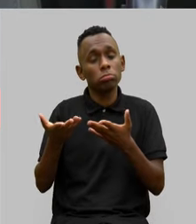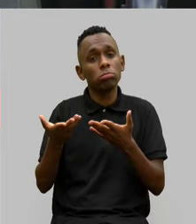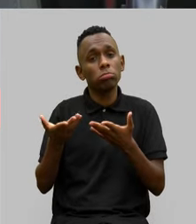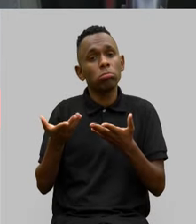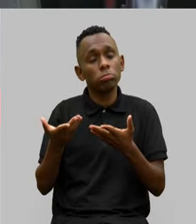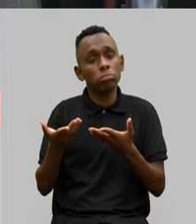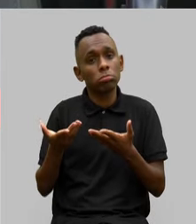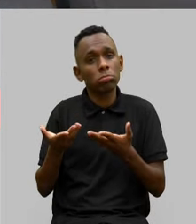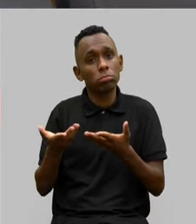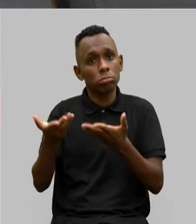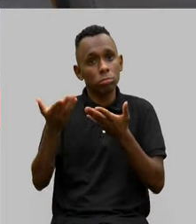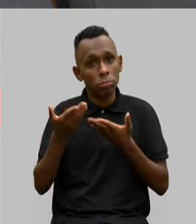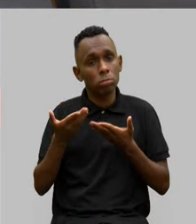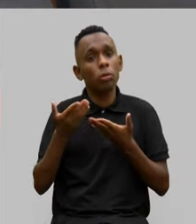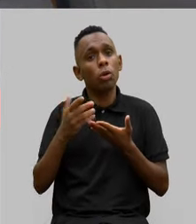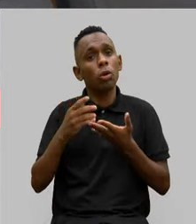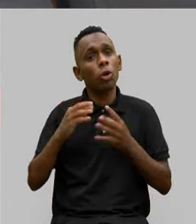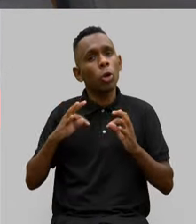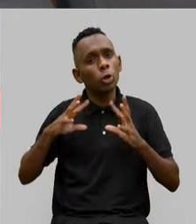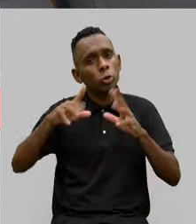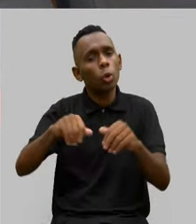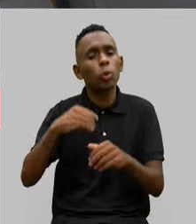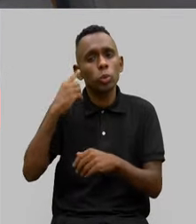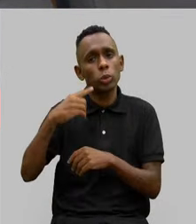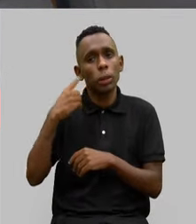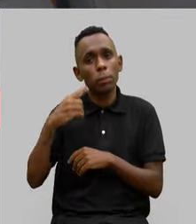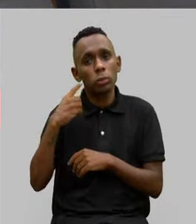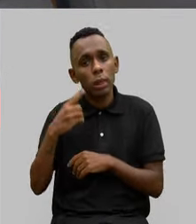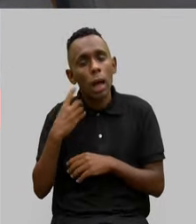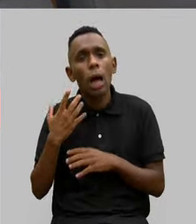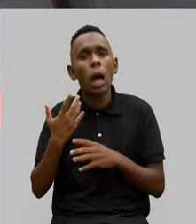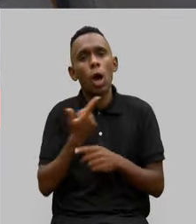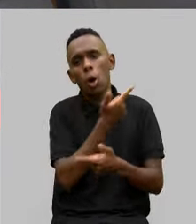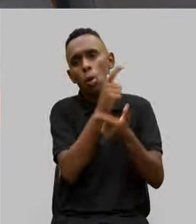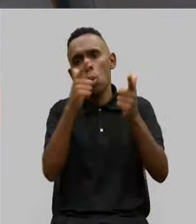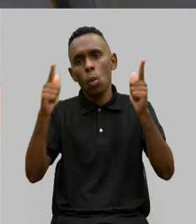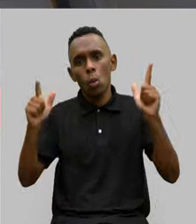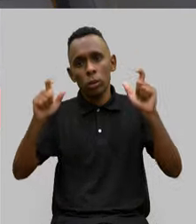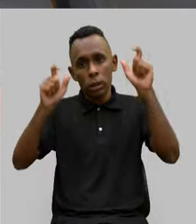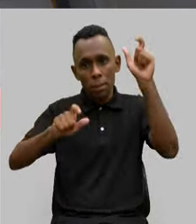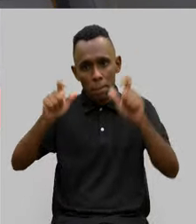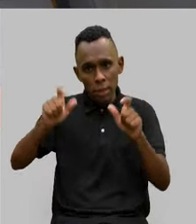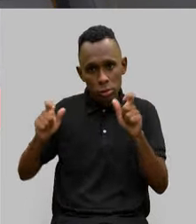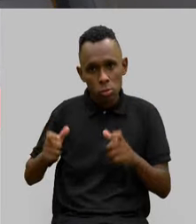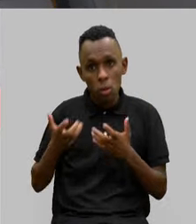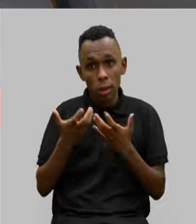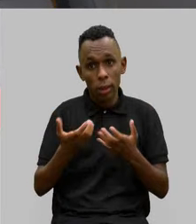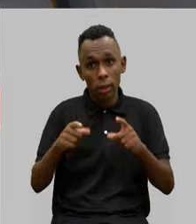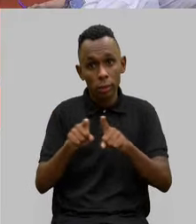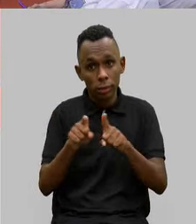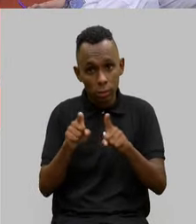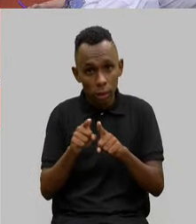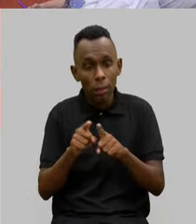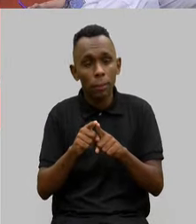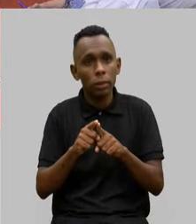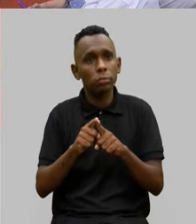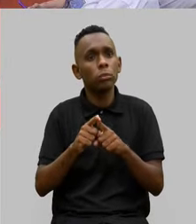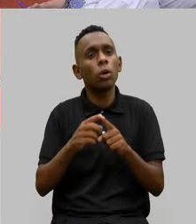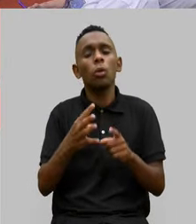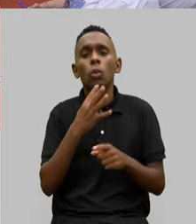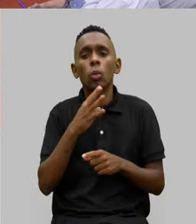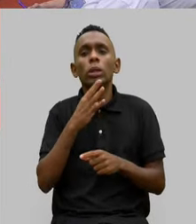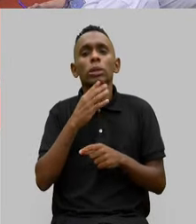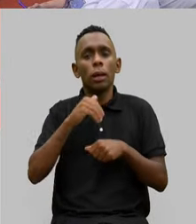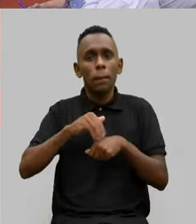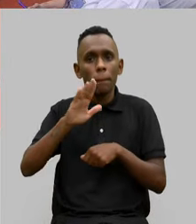eh tanto todos os deputados né como as outras pessoas que quiserem também nas nossas instalações conhecerem todo